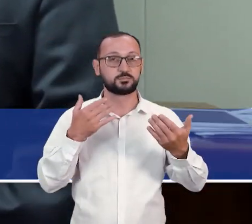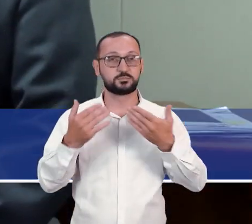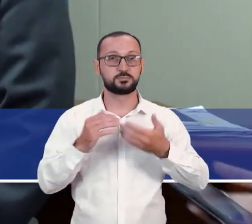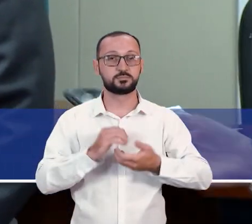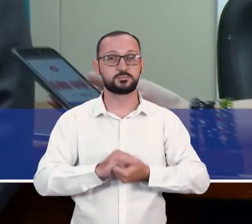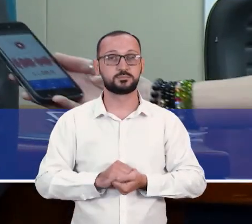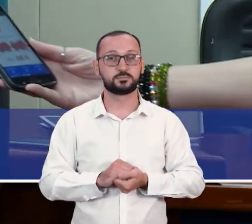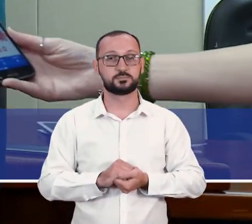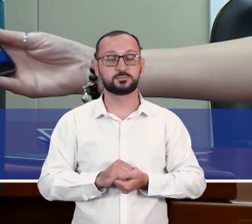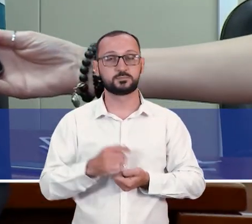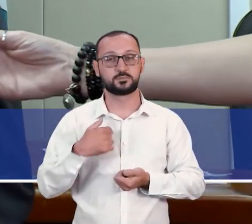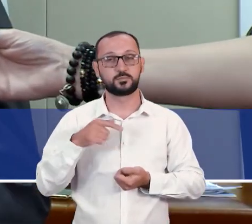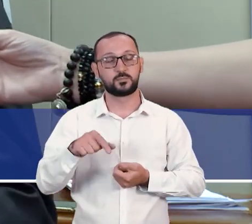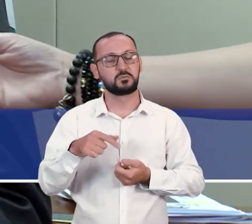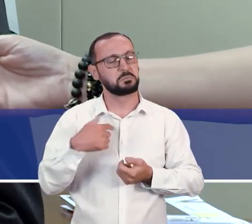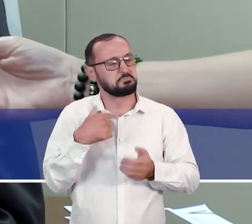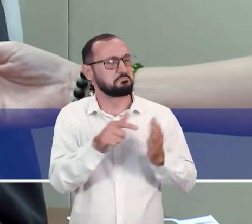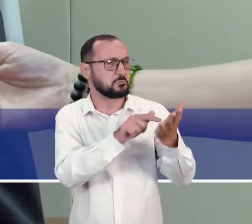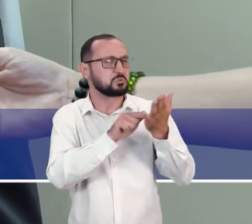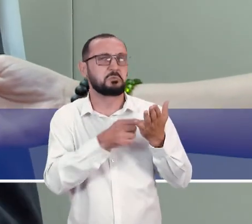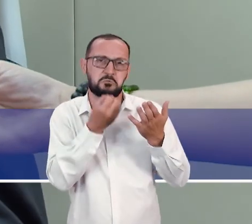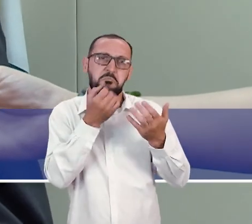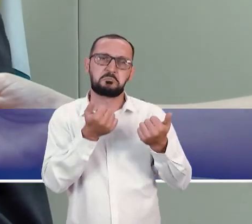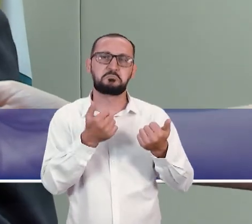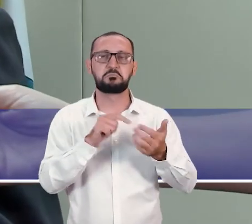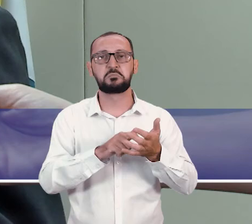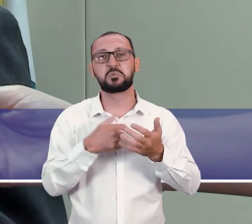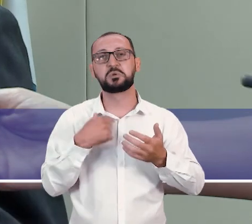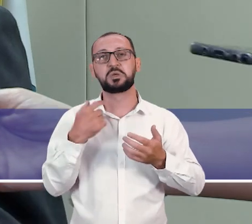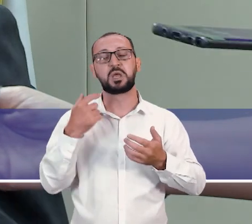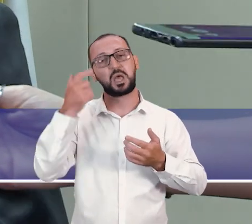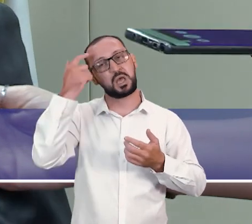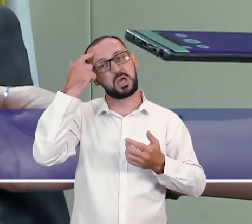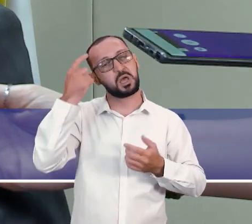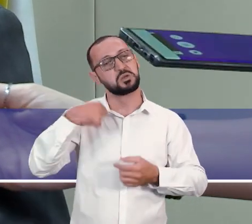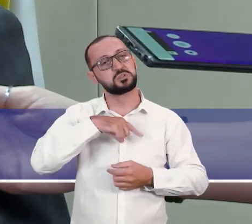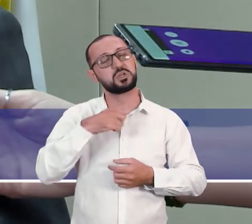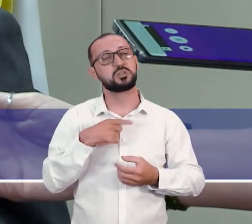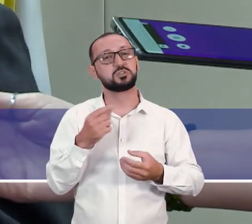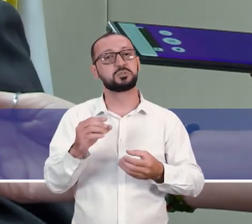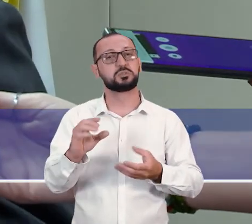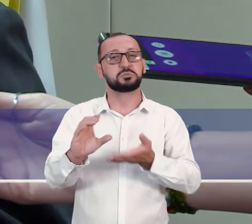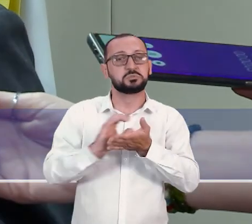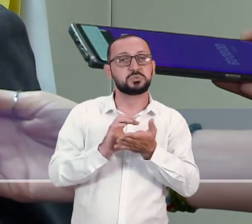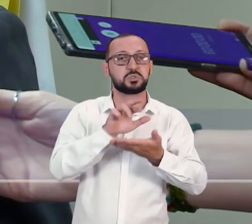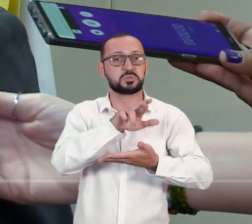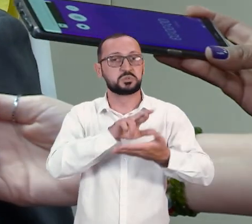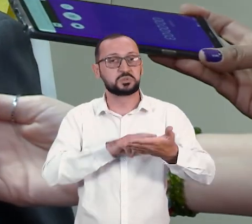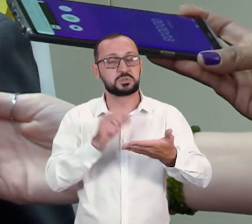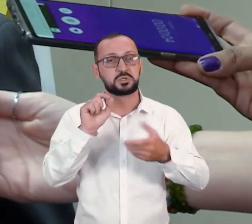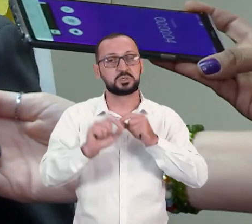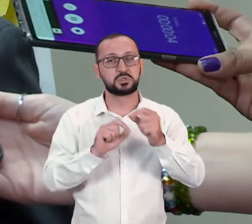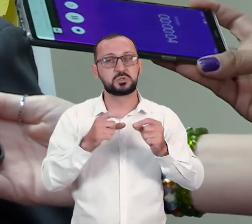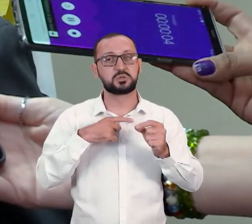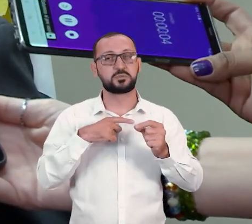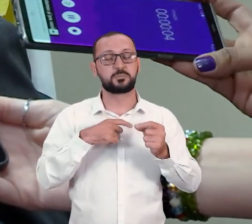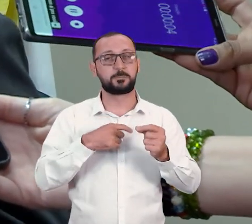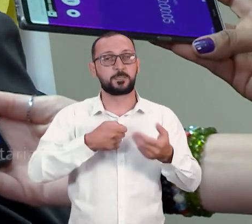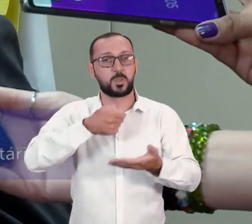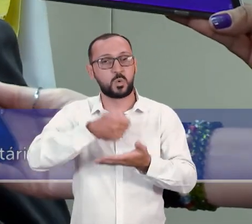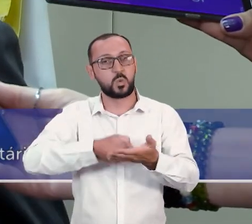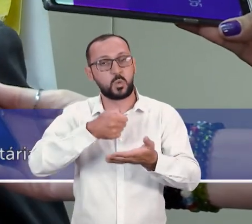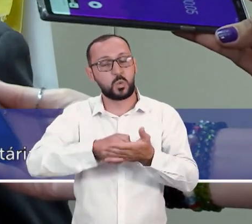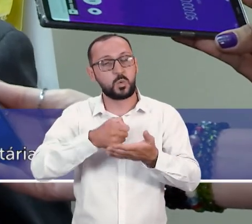encontro. O encontro foi satisfatório, na medida em que a gente recebe todos os relatórios de gestão